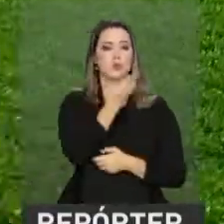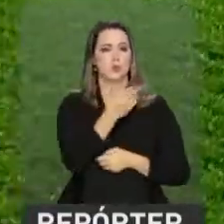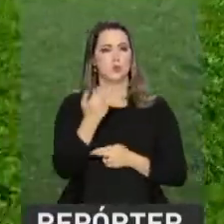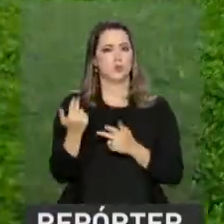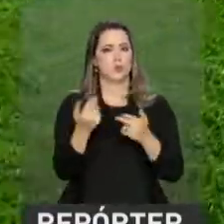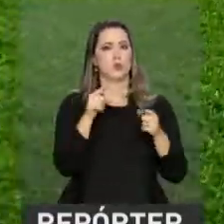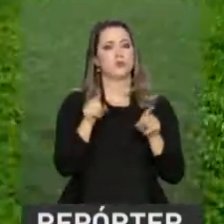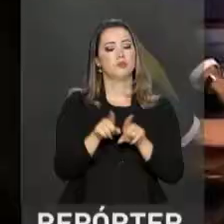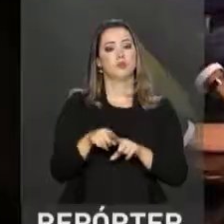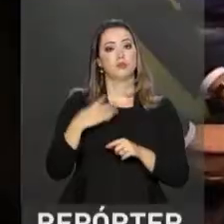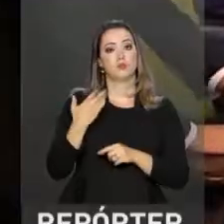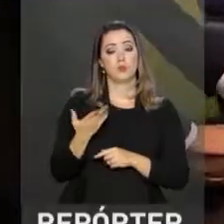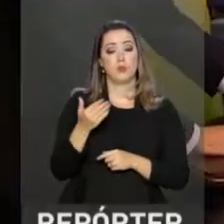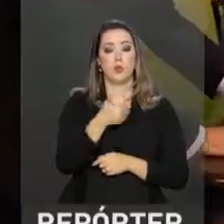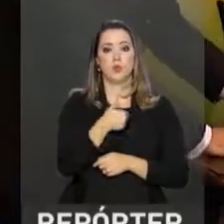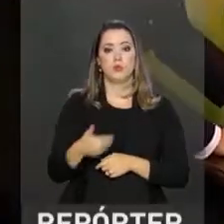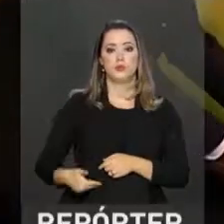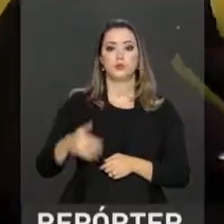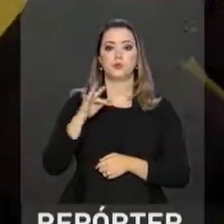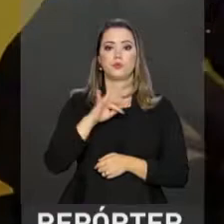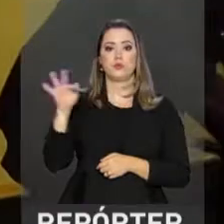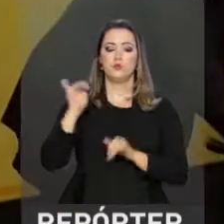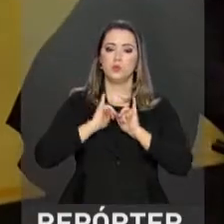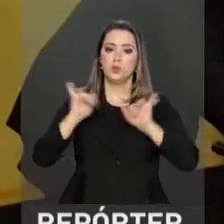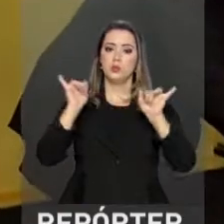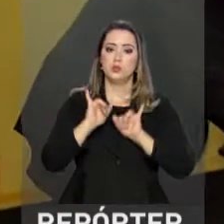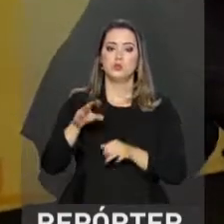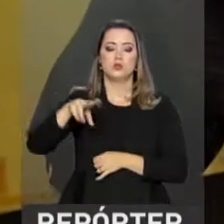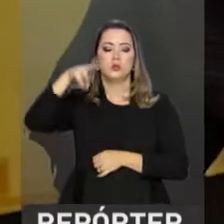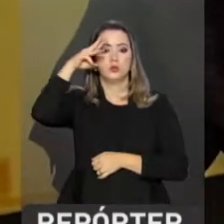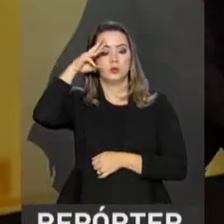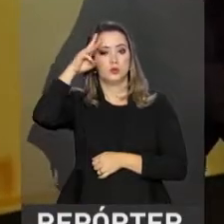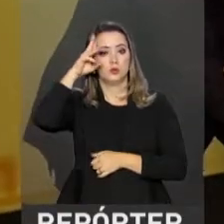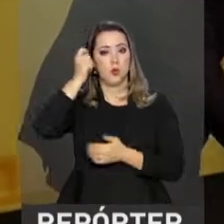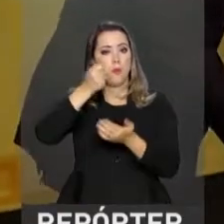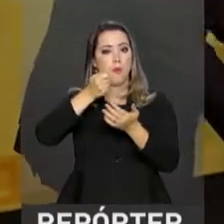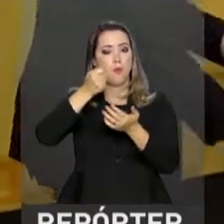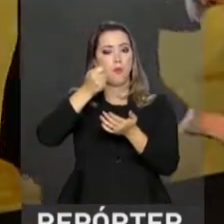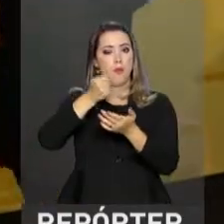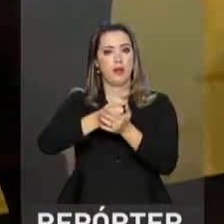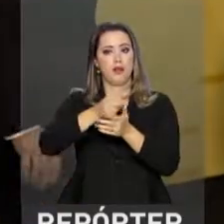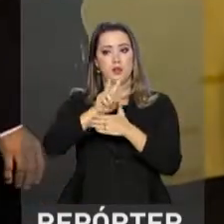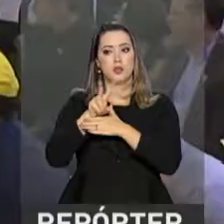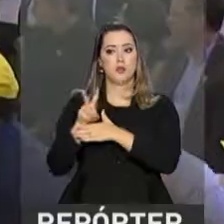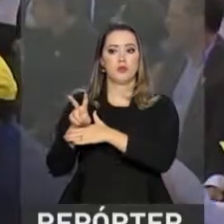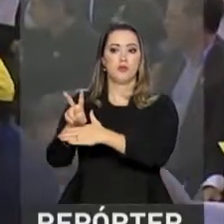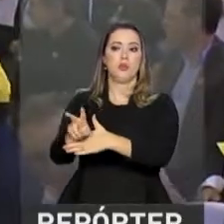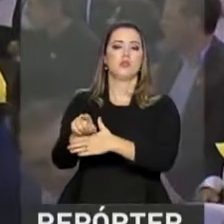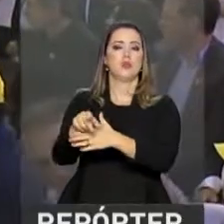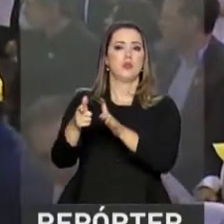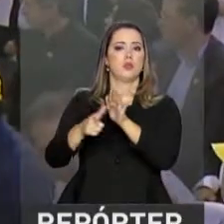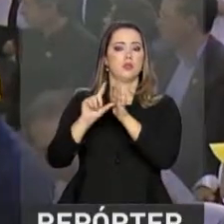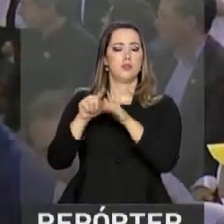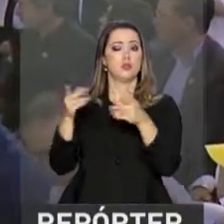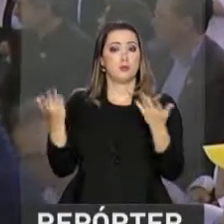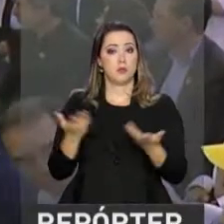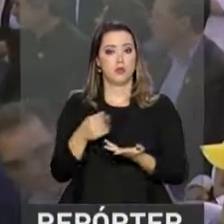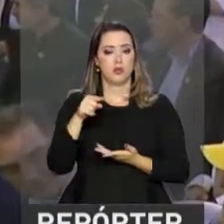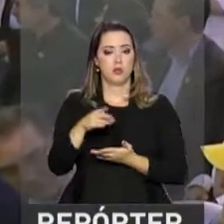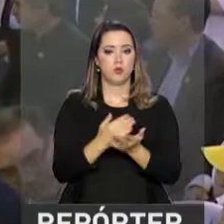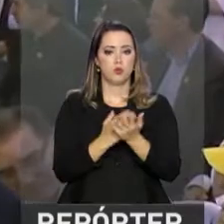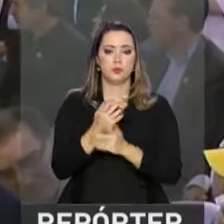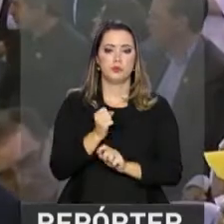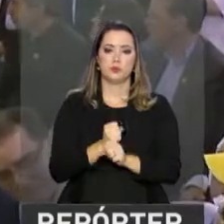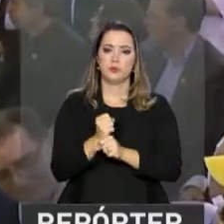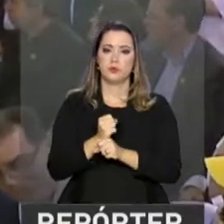outros agricultores. O governo federal anunciou nesta terça-feira o custeio antecipado da safra. Com isso, logo no começo do